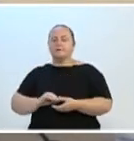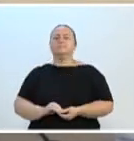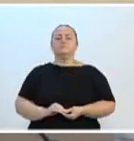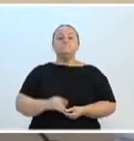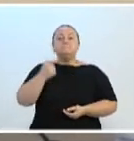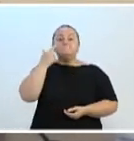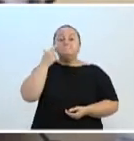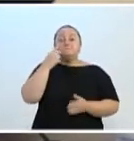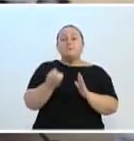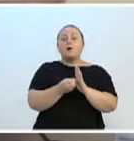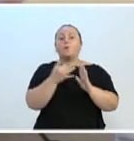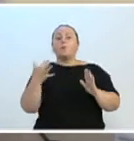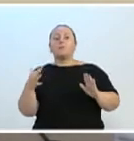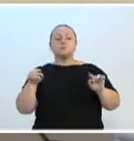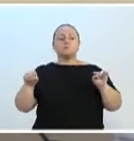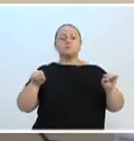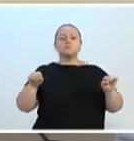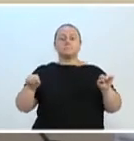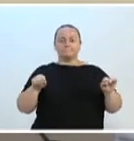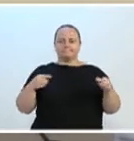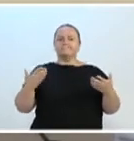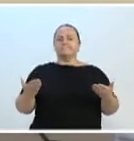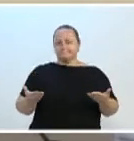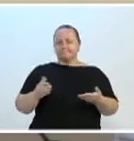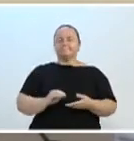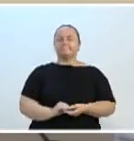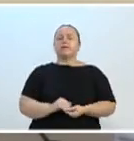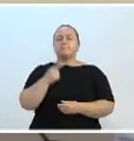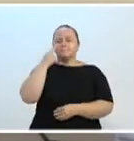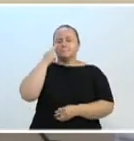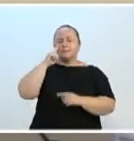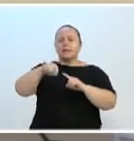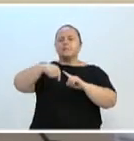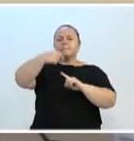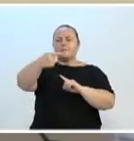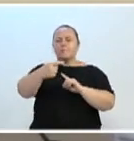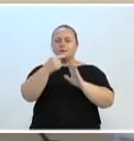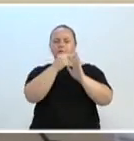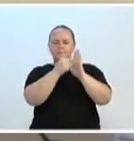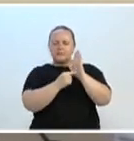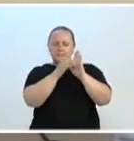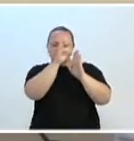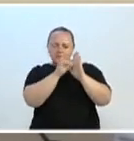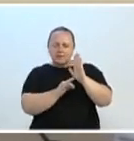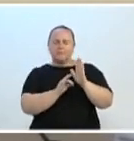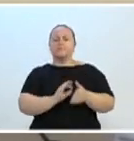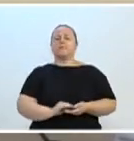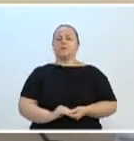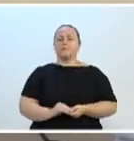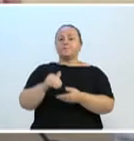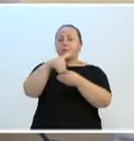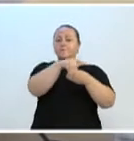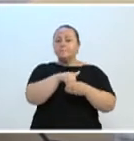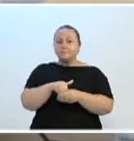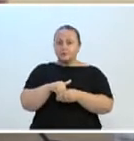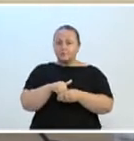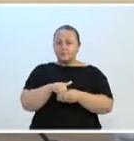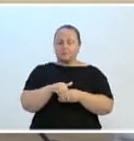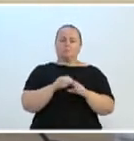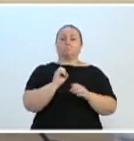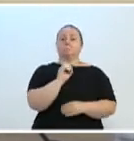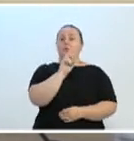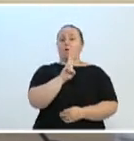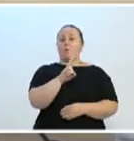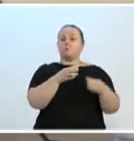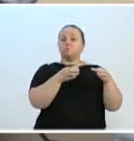a alguma questão, aí é uma outra situação que vai ter que ver o caso específico da votação. Então, na votação, vai ser ou a chapa 1 ou